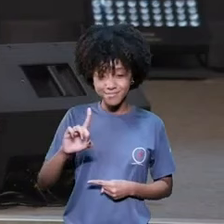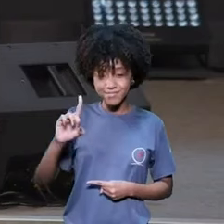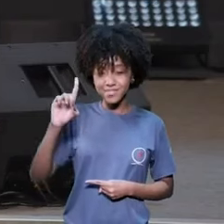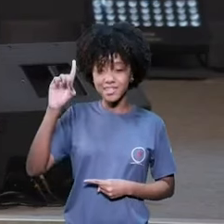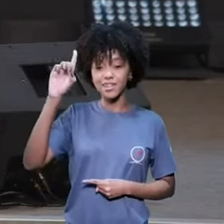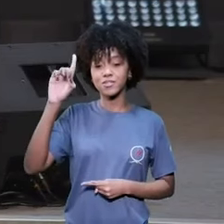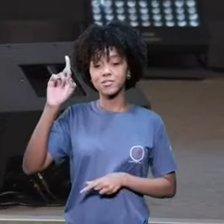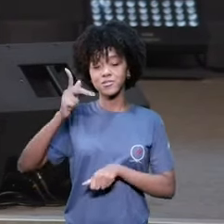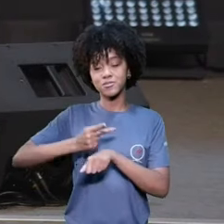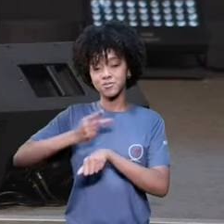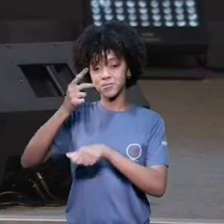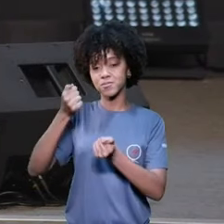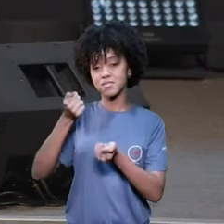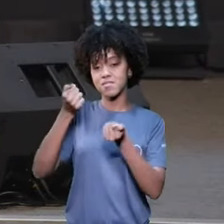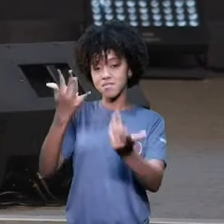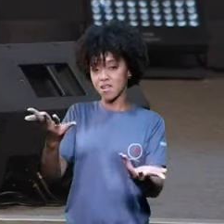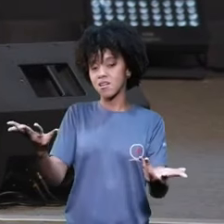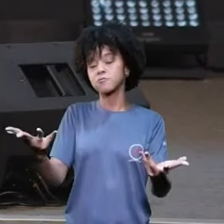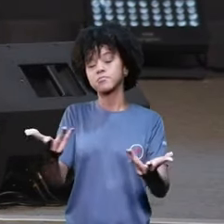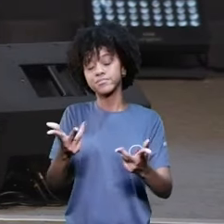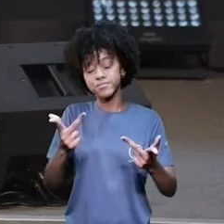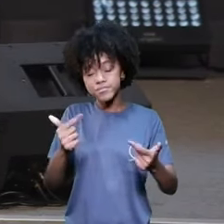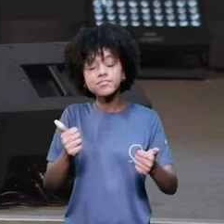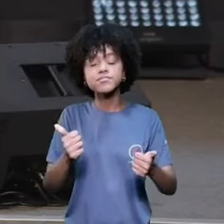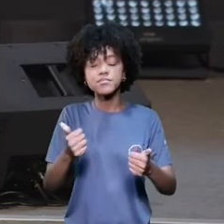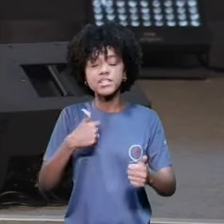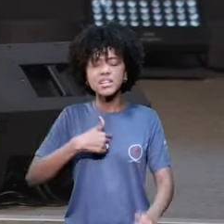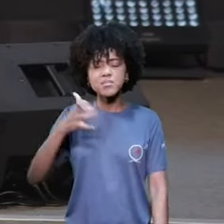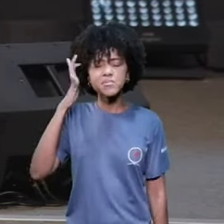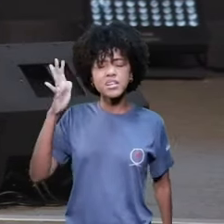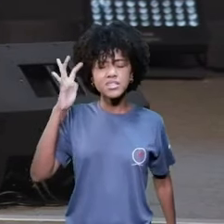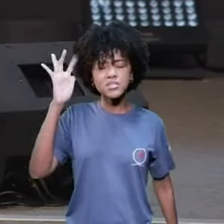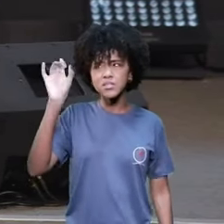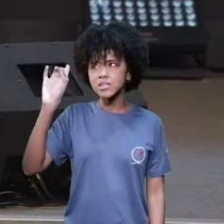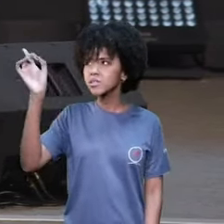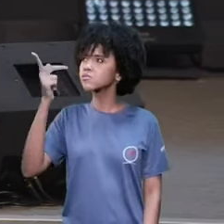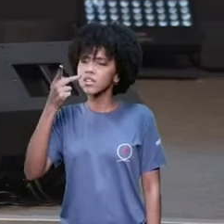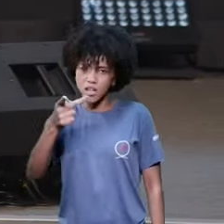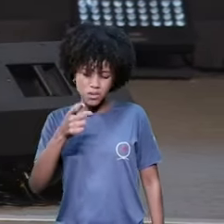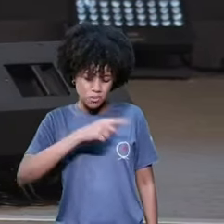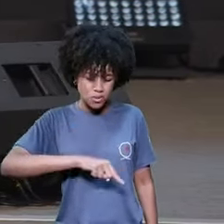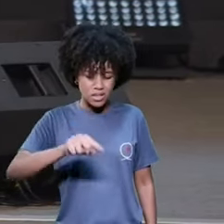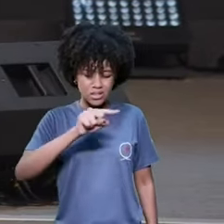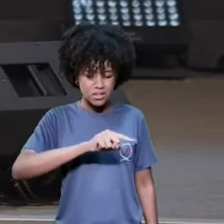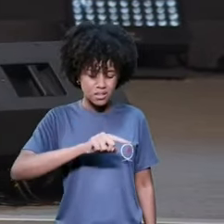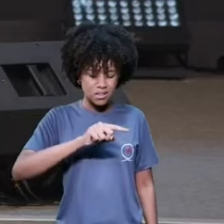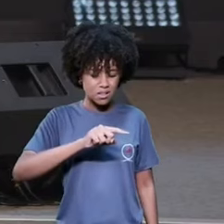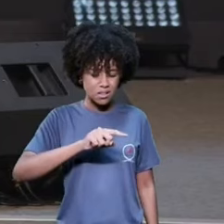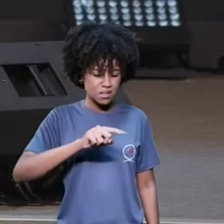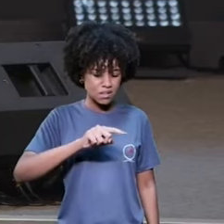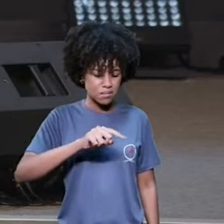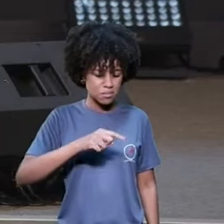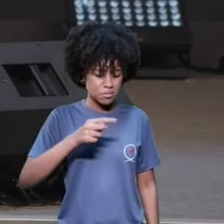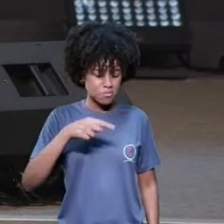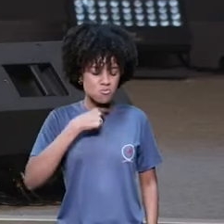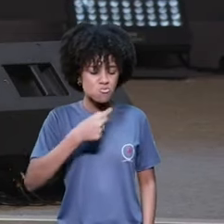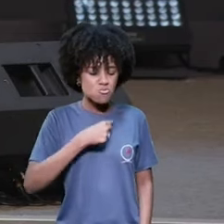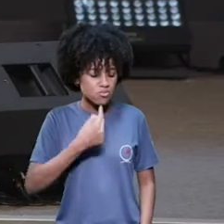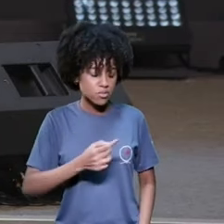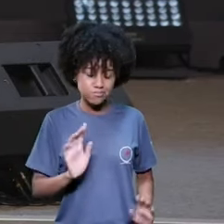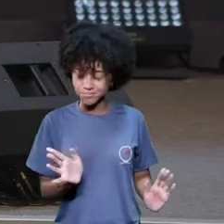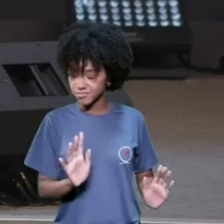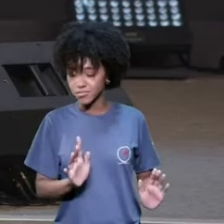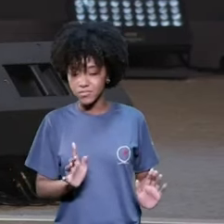teu galardão. Imagina Deus falando: você está em dúvida ainda do que eu tenho para fazer com você? Então faz o seguinte: sai da tenda e